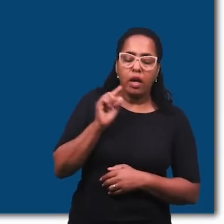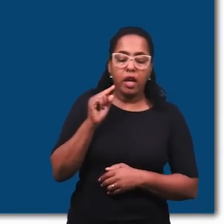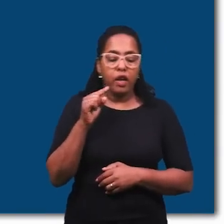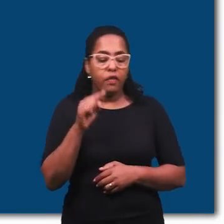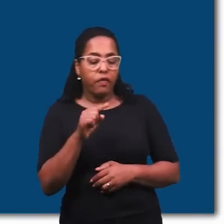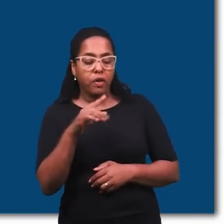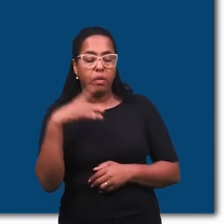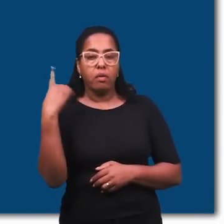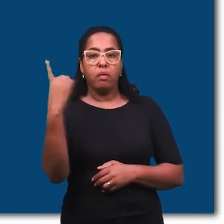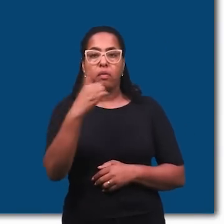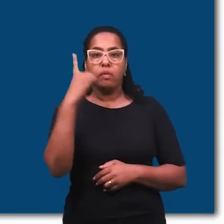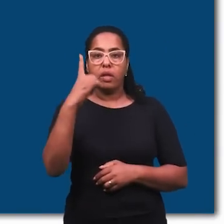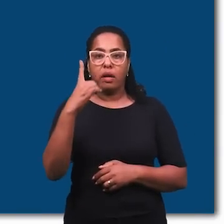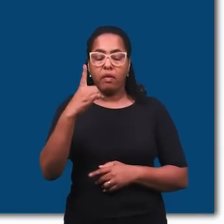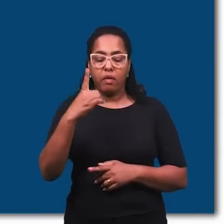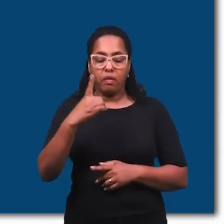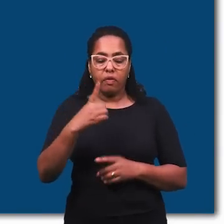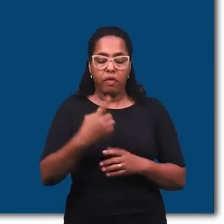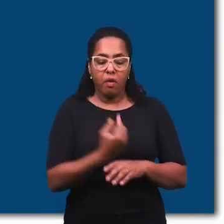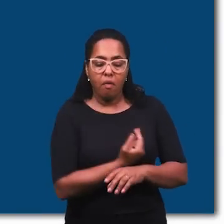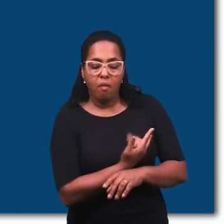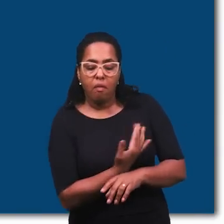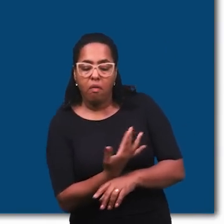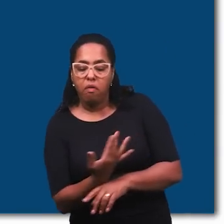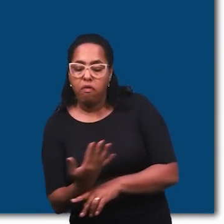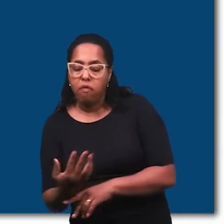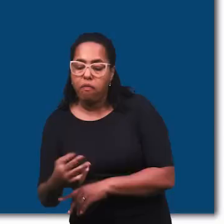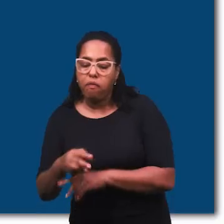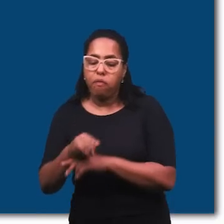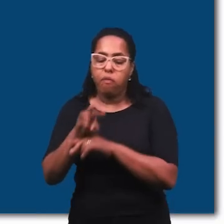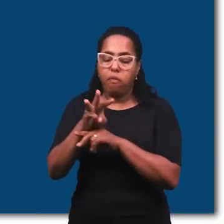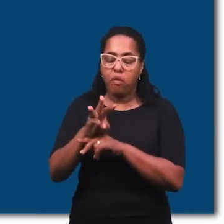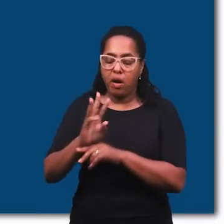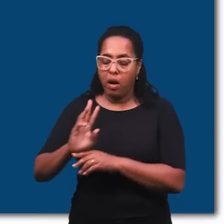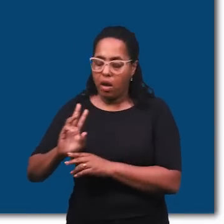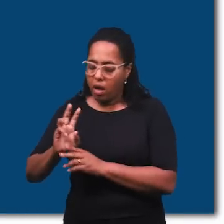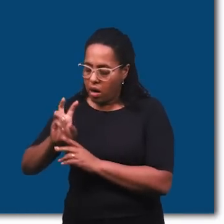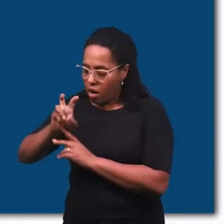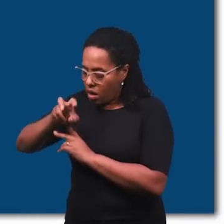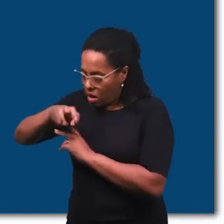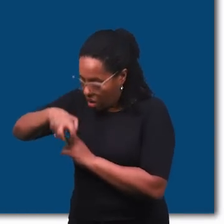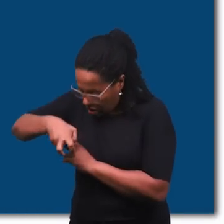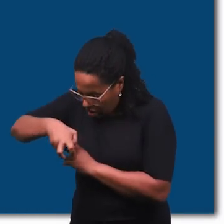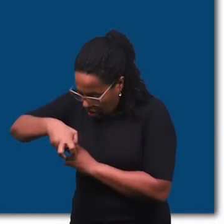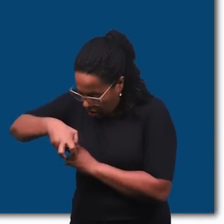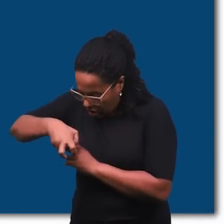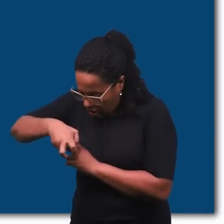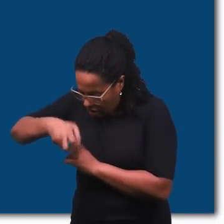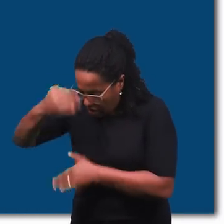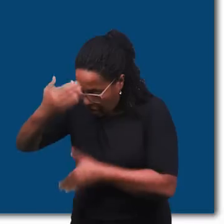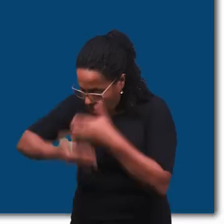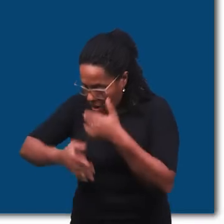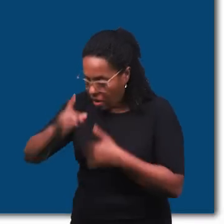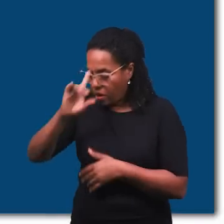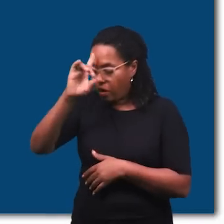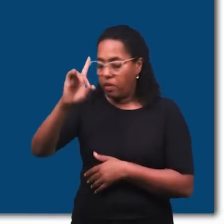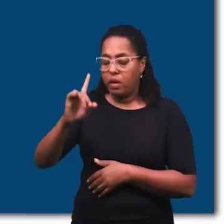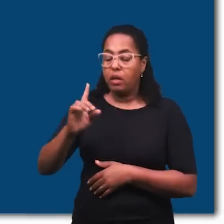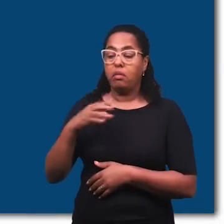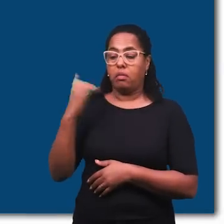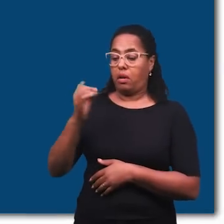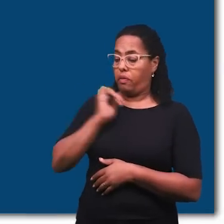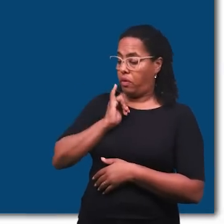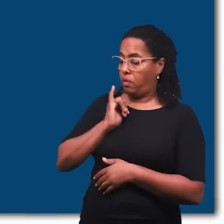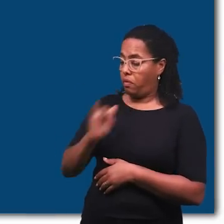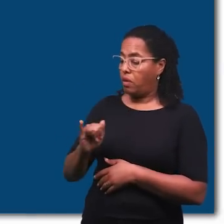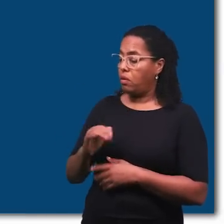viu a Davi, e saiu da eira e se prostrou perante Davi, com o rosto em terra. E disse